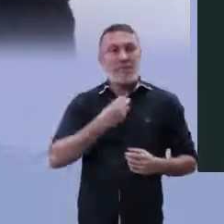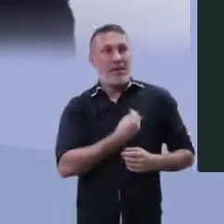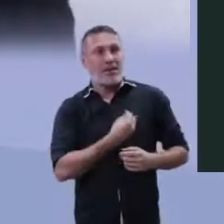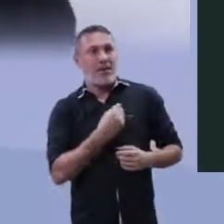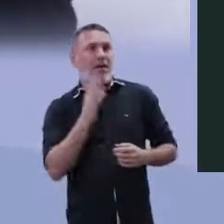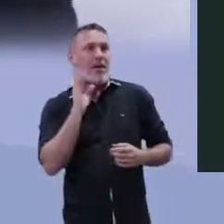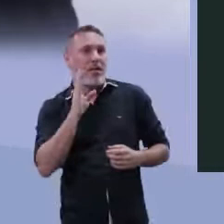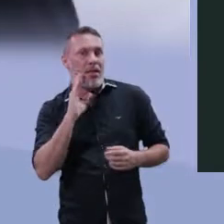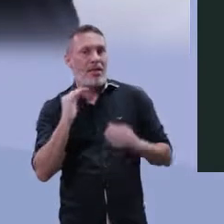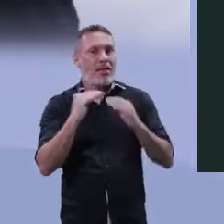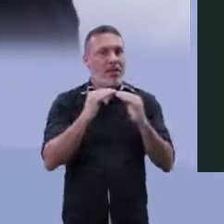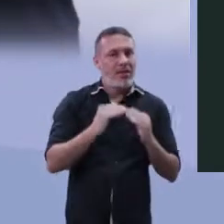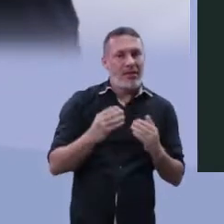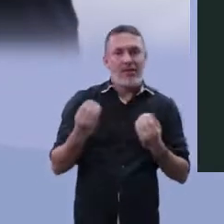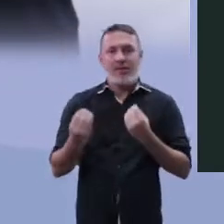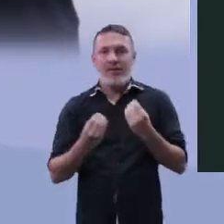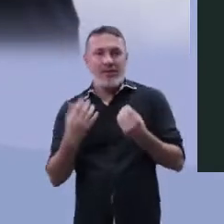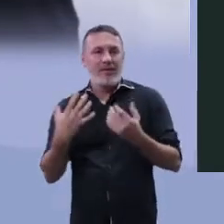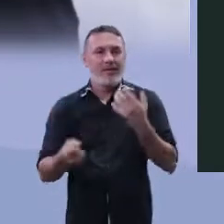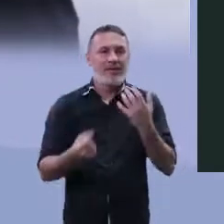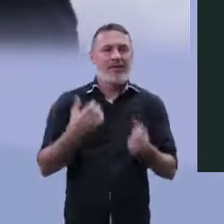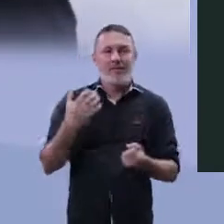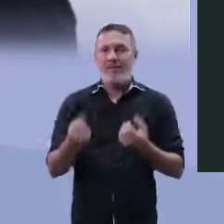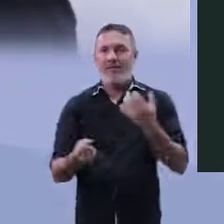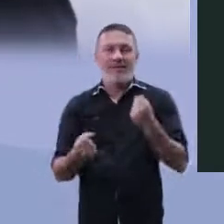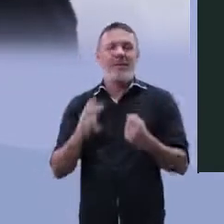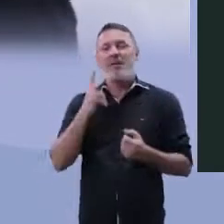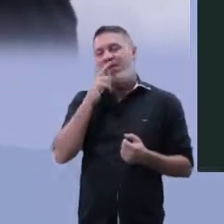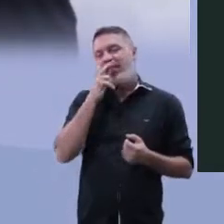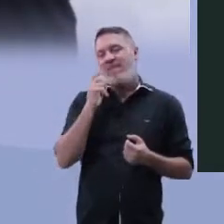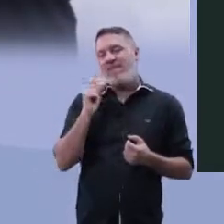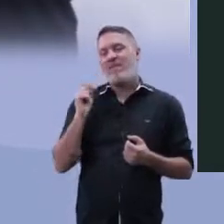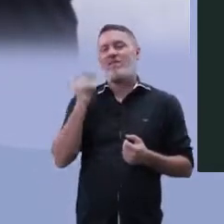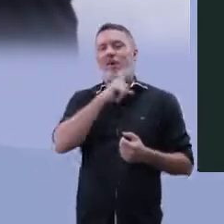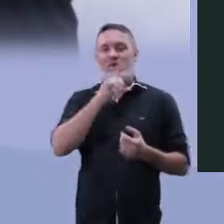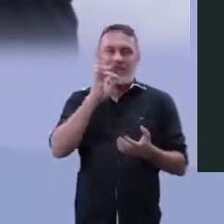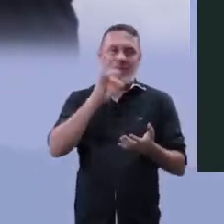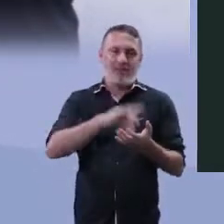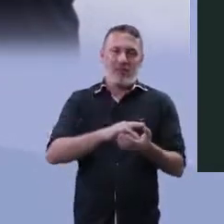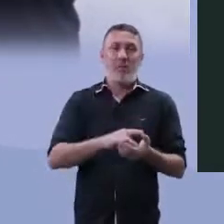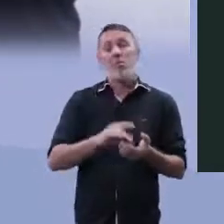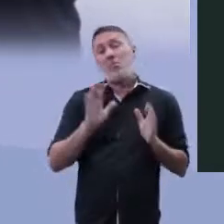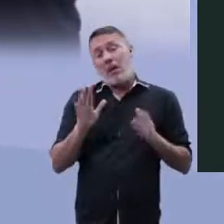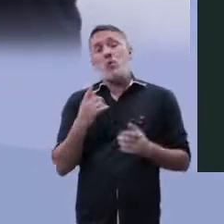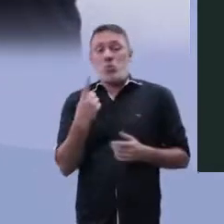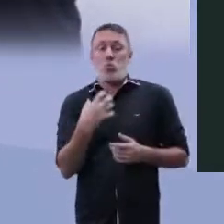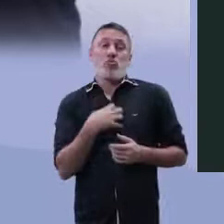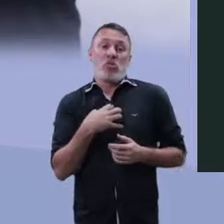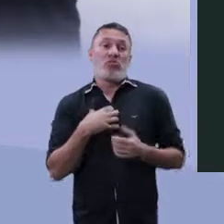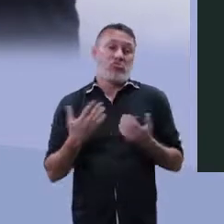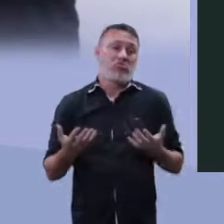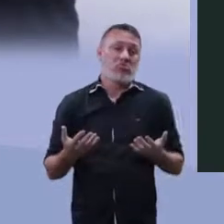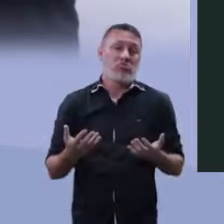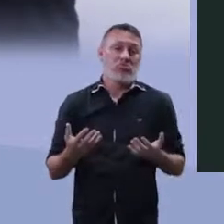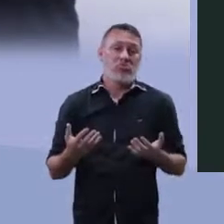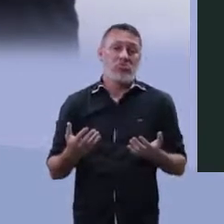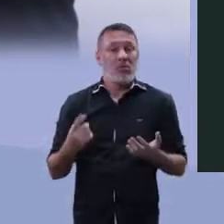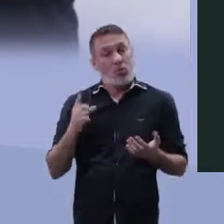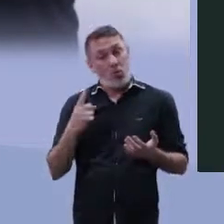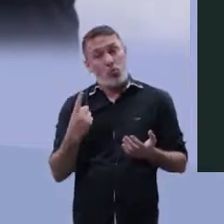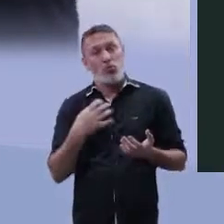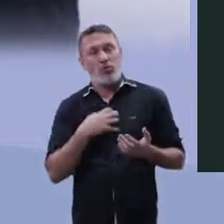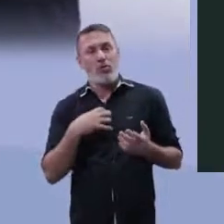mais atraentes, né? E aí todo mundo participava, talvez de comum acordo, desse festival